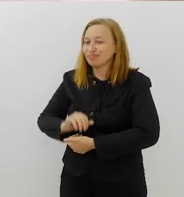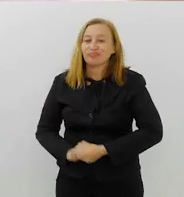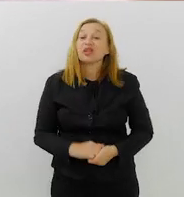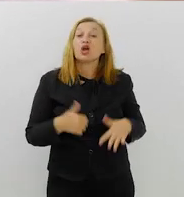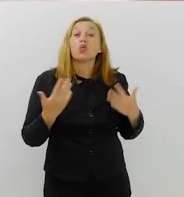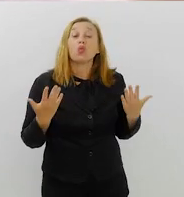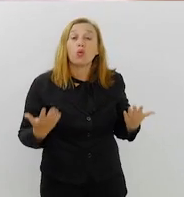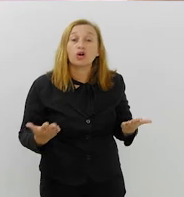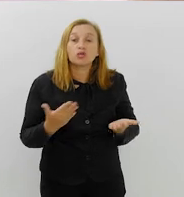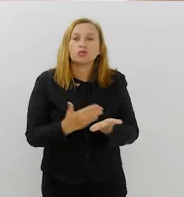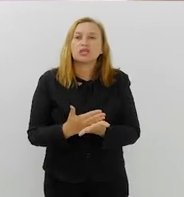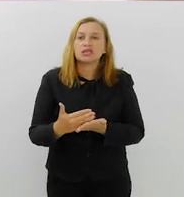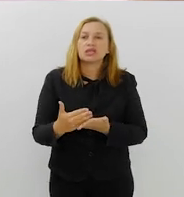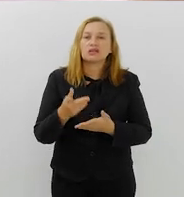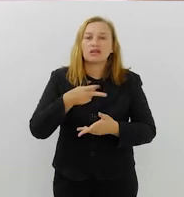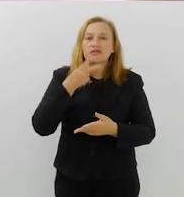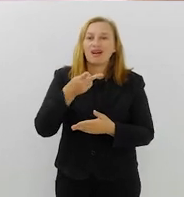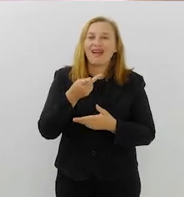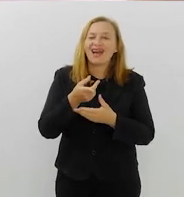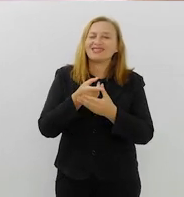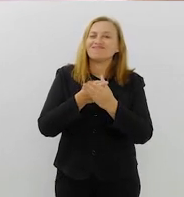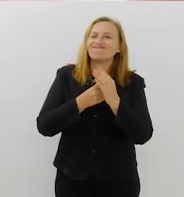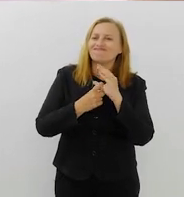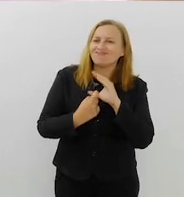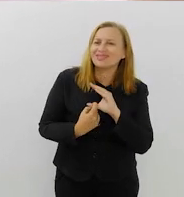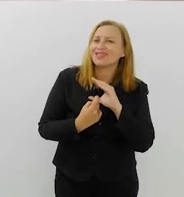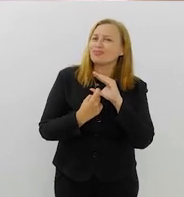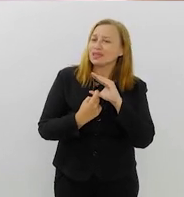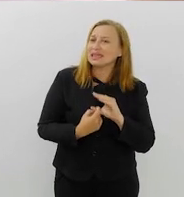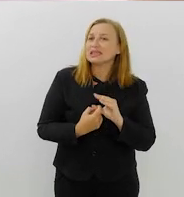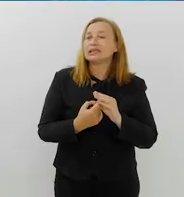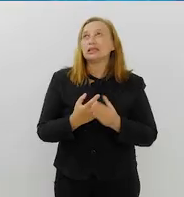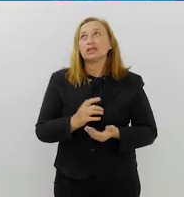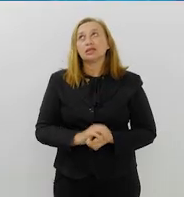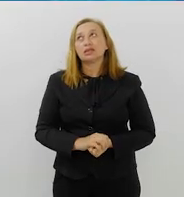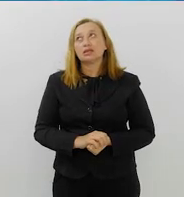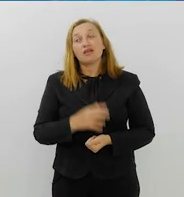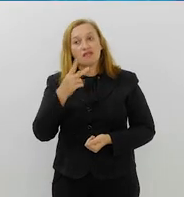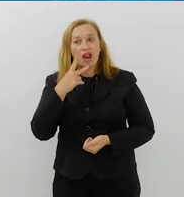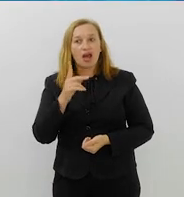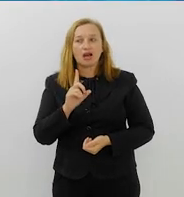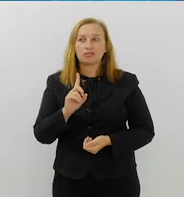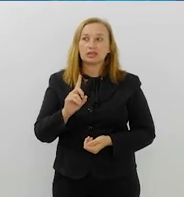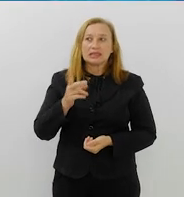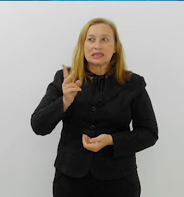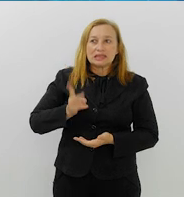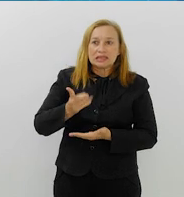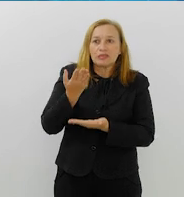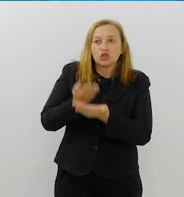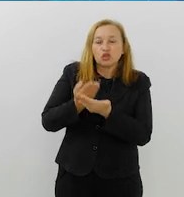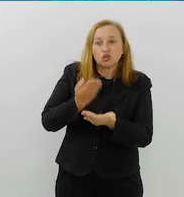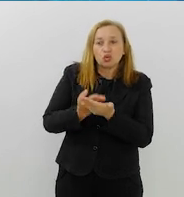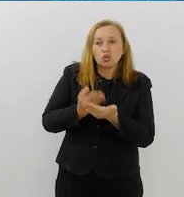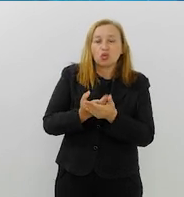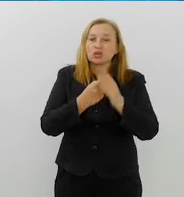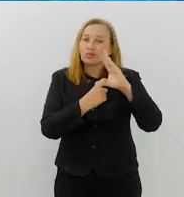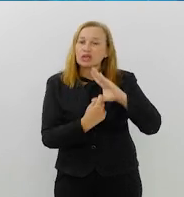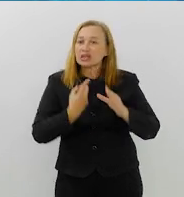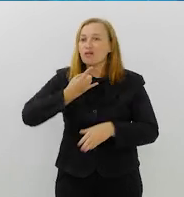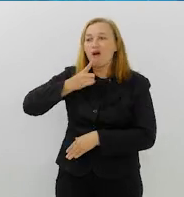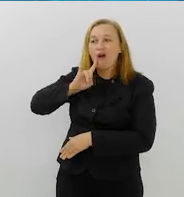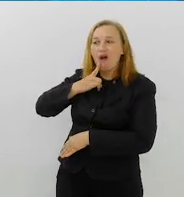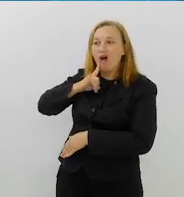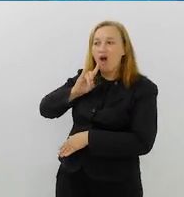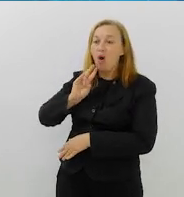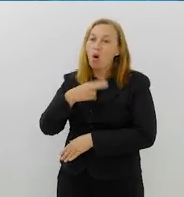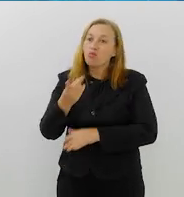Exatamente. Então, quando começamos a falar em dependência, temos a tendência a falar, não, a gente sempre estudou sobre dependência